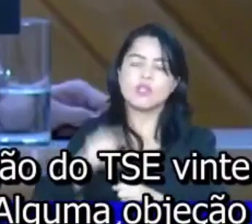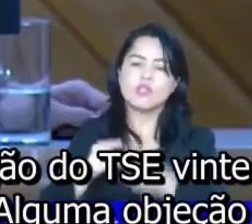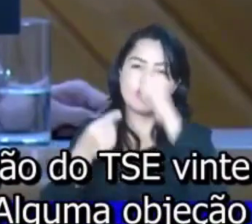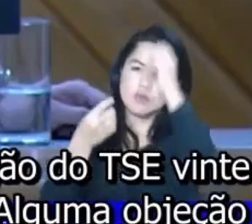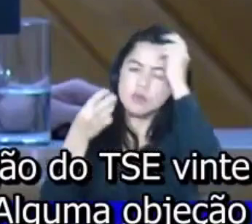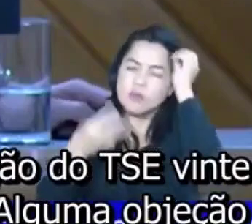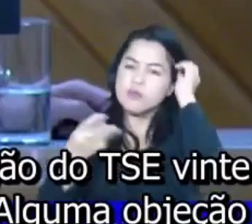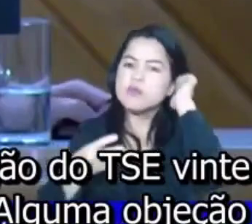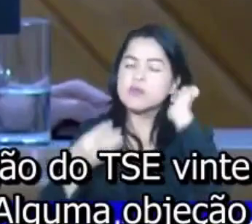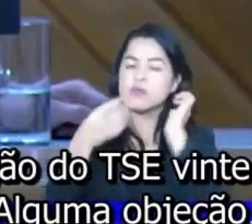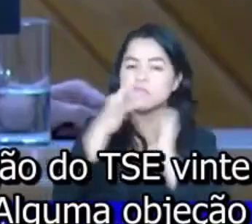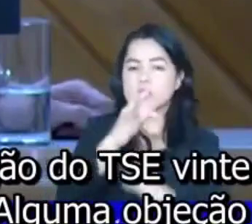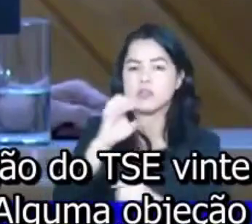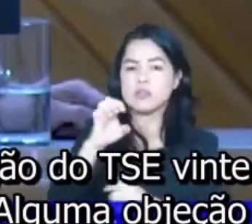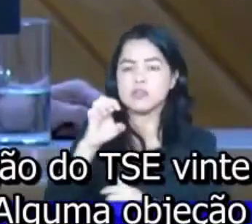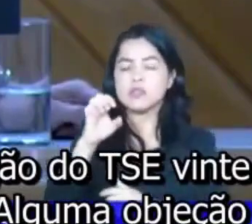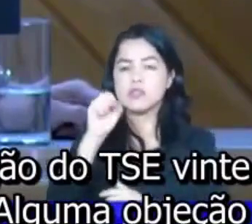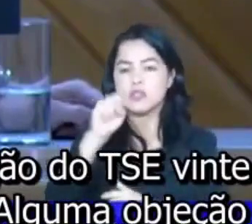TSE